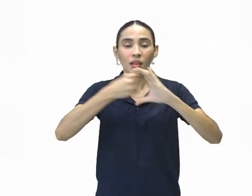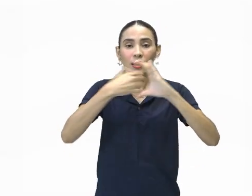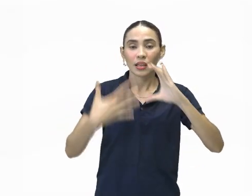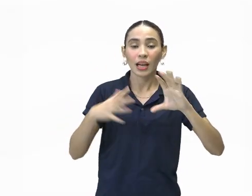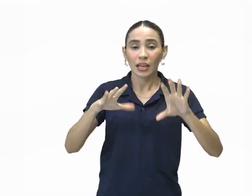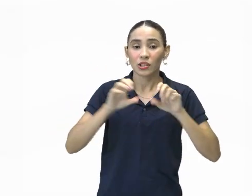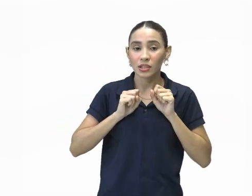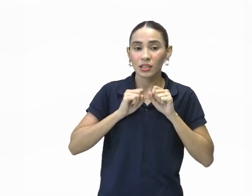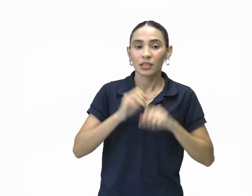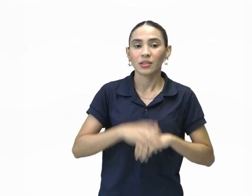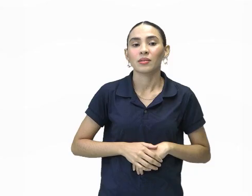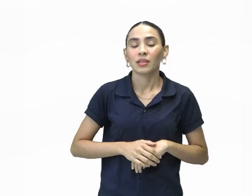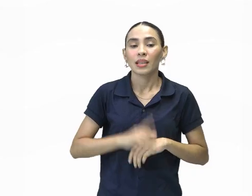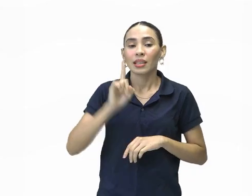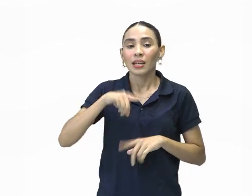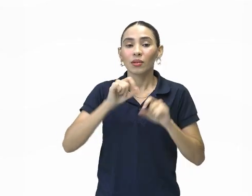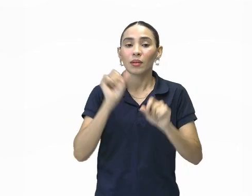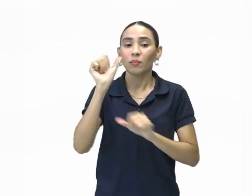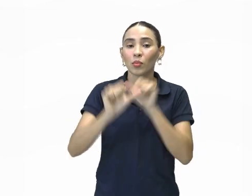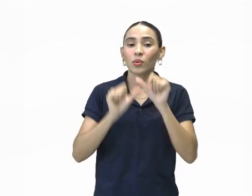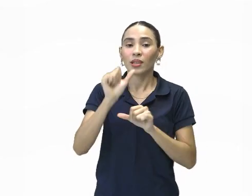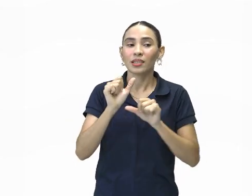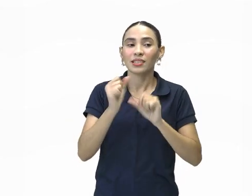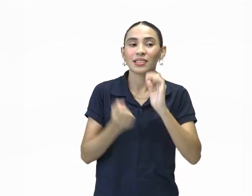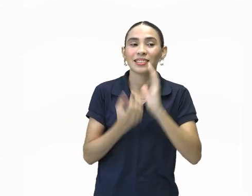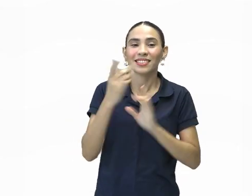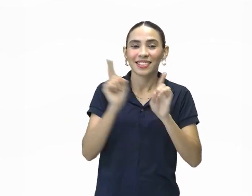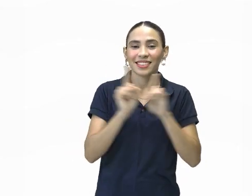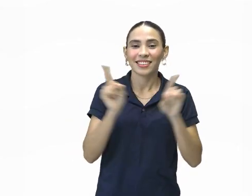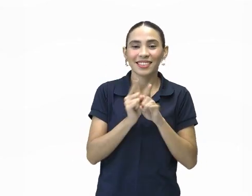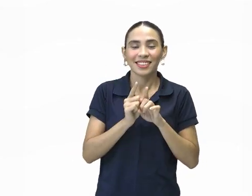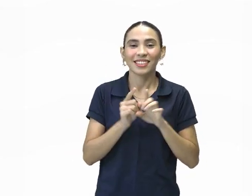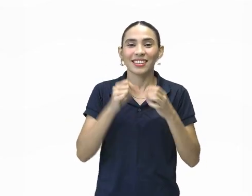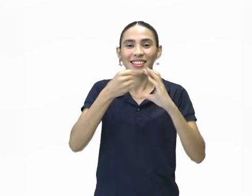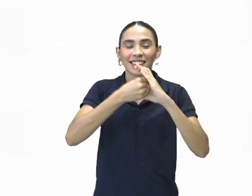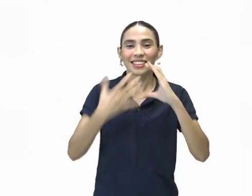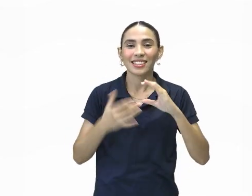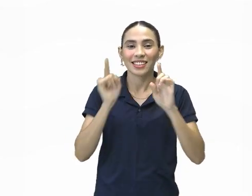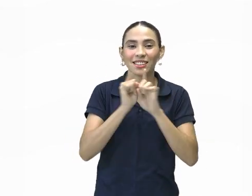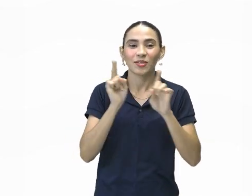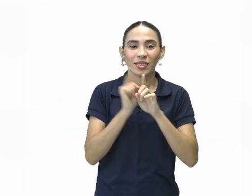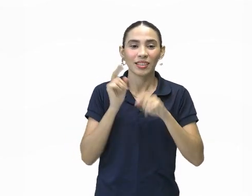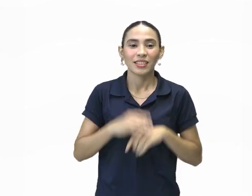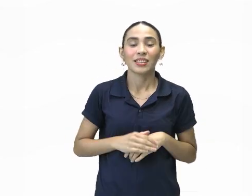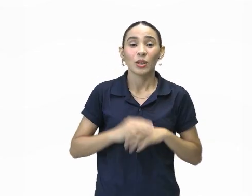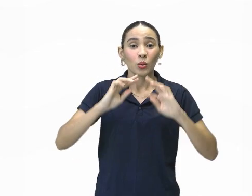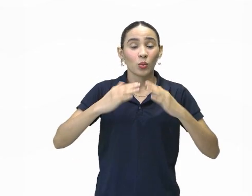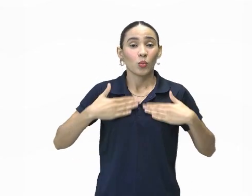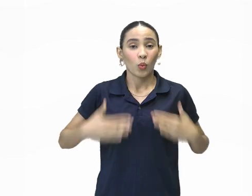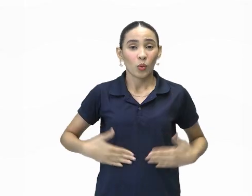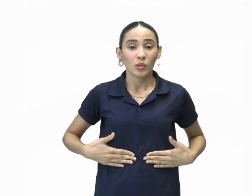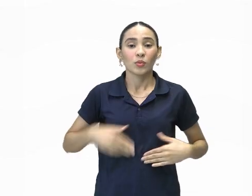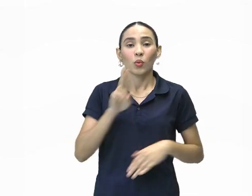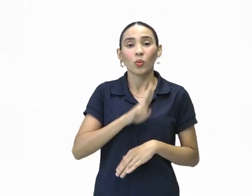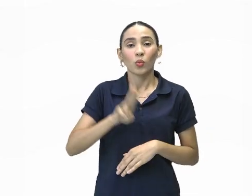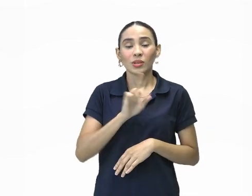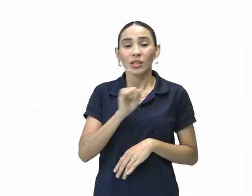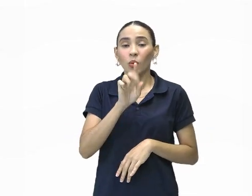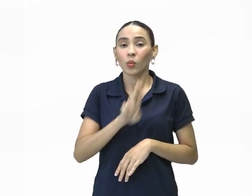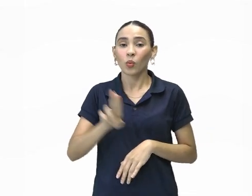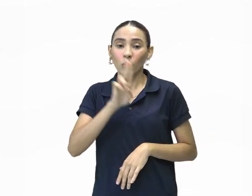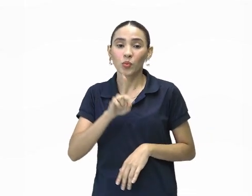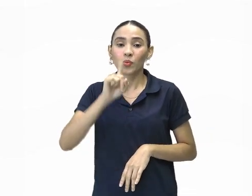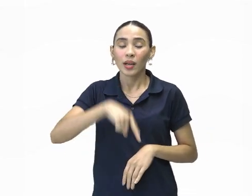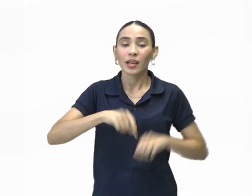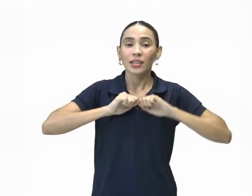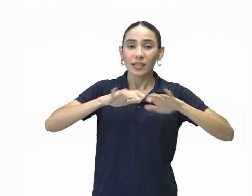caracteres adquiridos, que são alterações provocadas em determinadas características do organismo pelo uso e desuso,